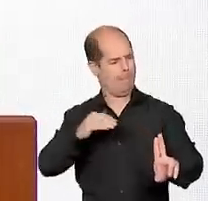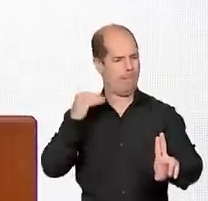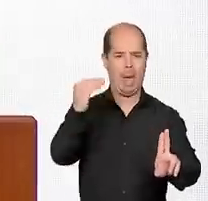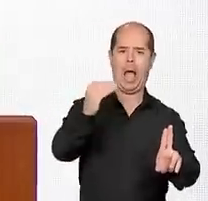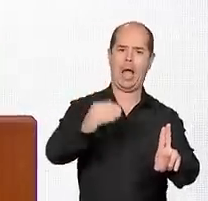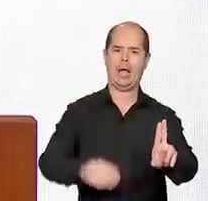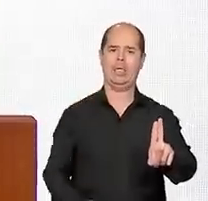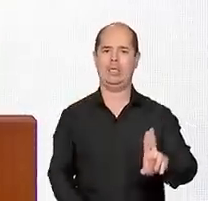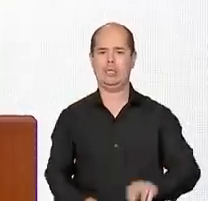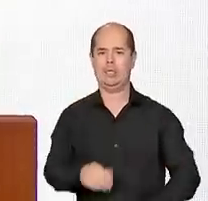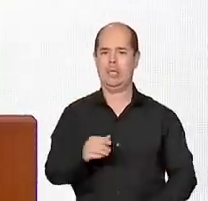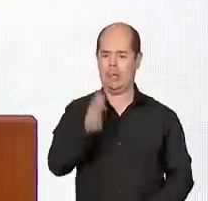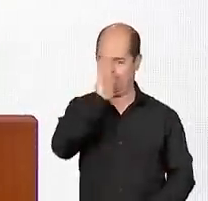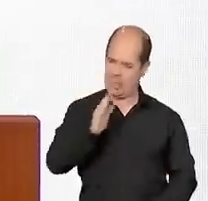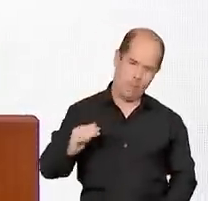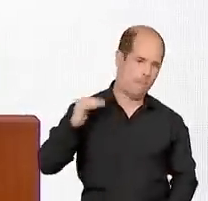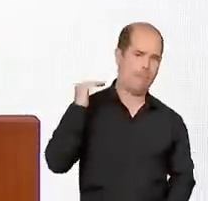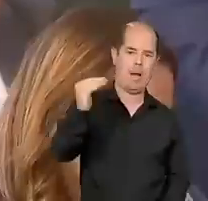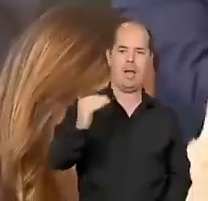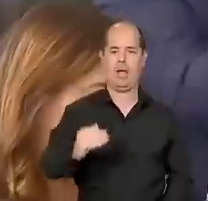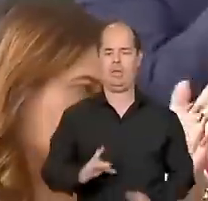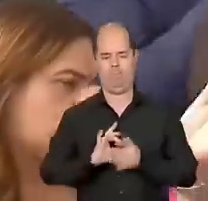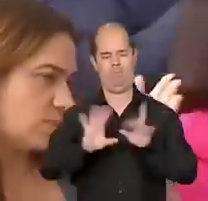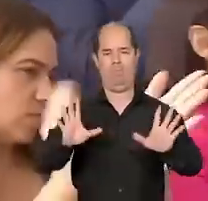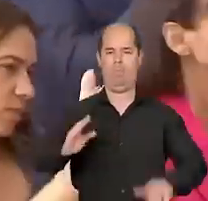mais democracia. Obrigada.